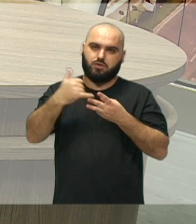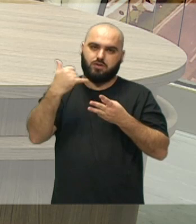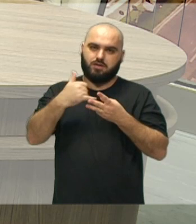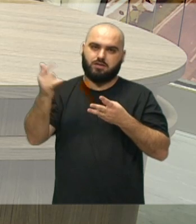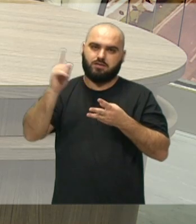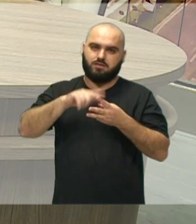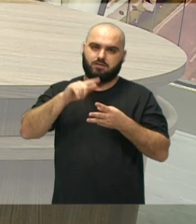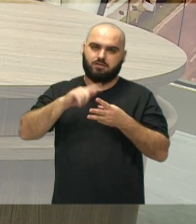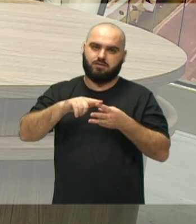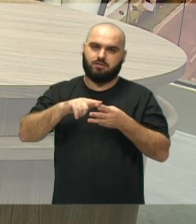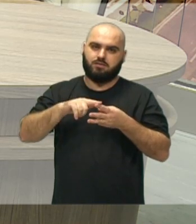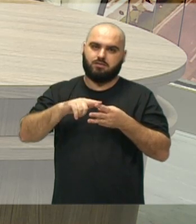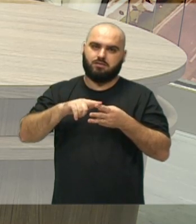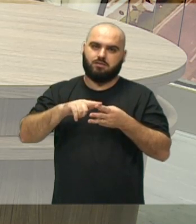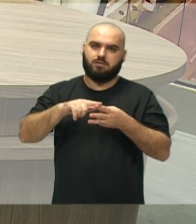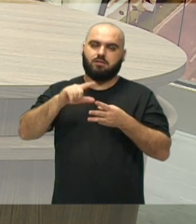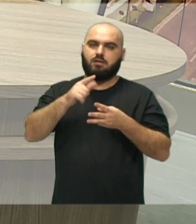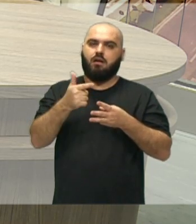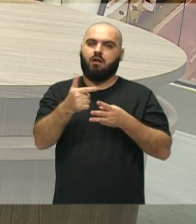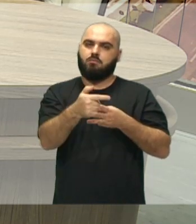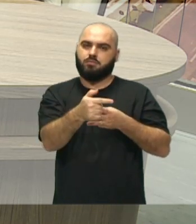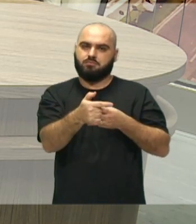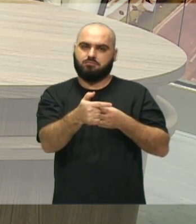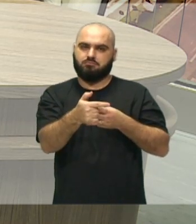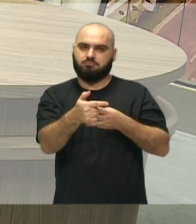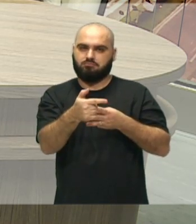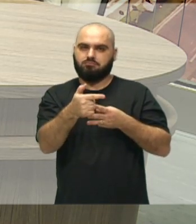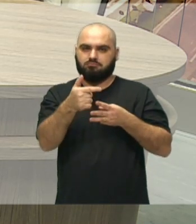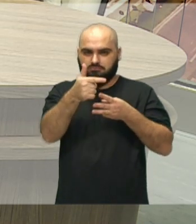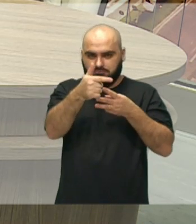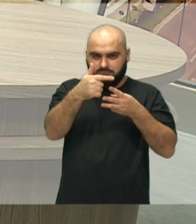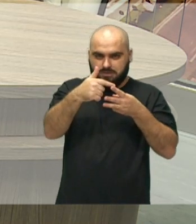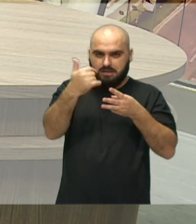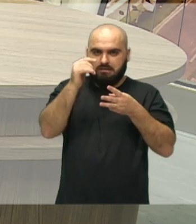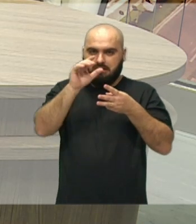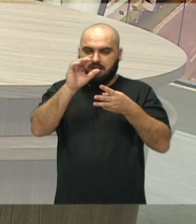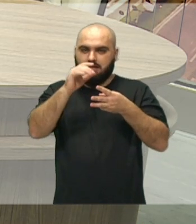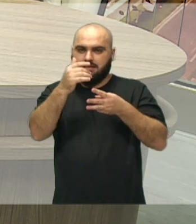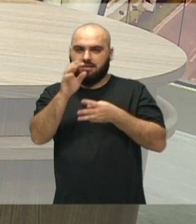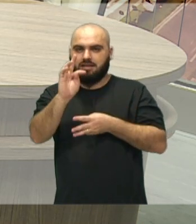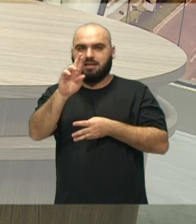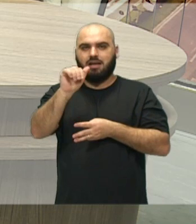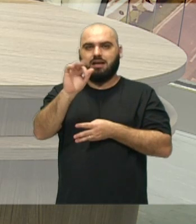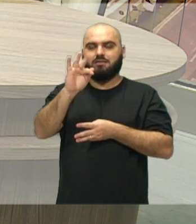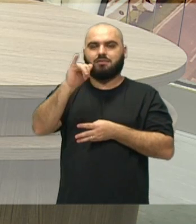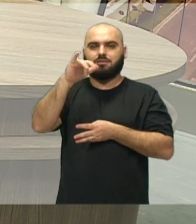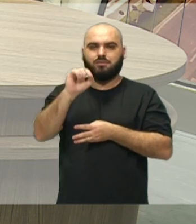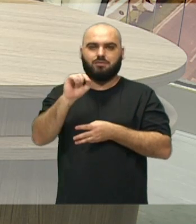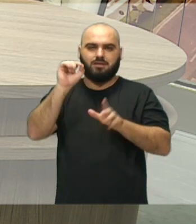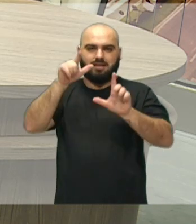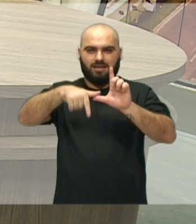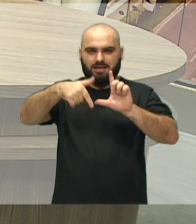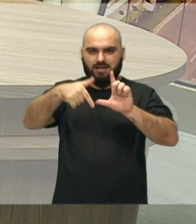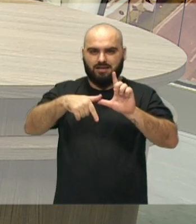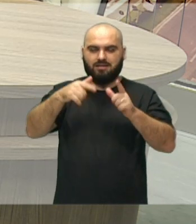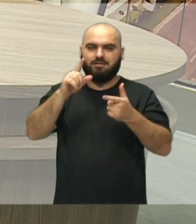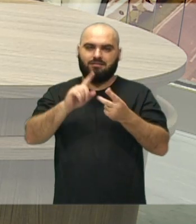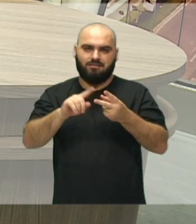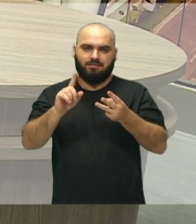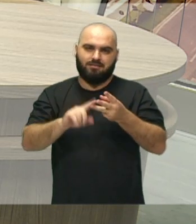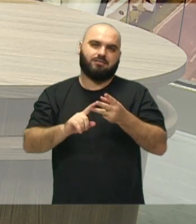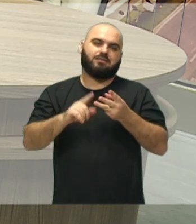para o tráfico de armas. Quer dizer, existe um mercado muito grande funcionando com